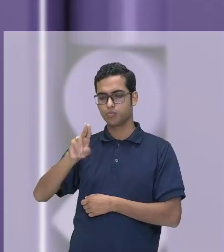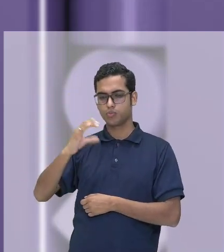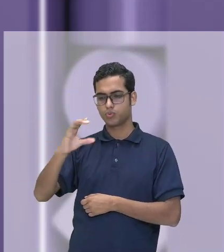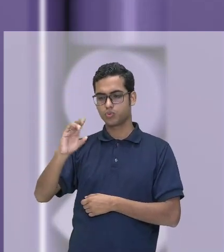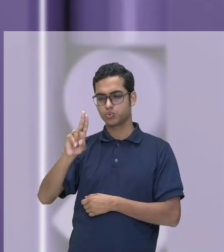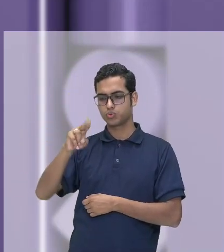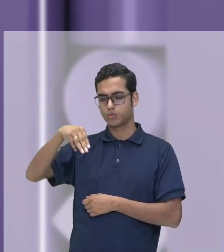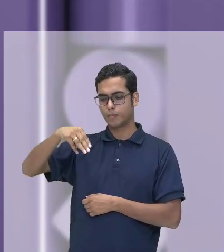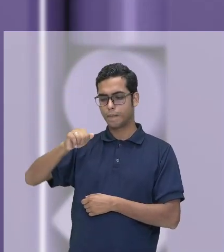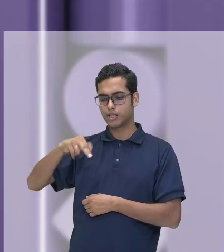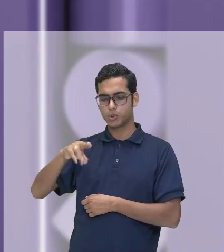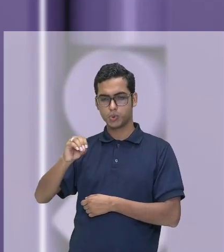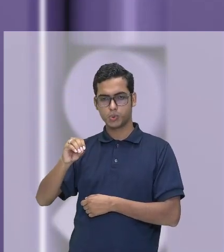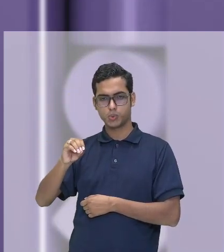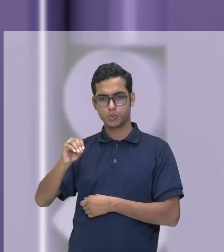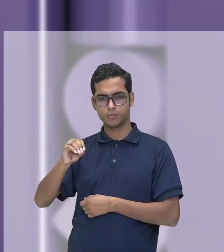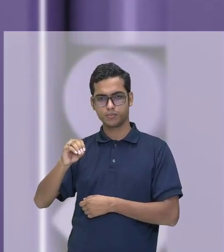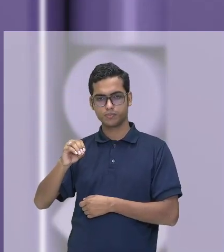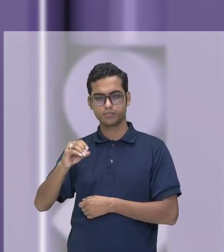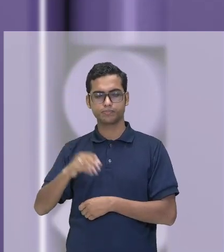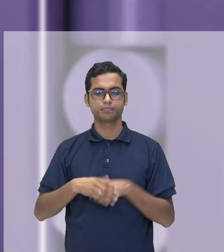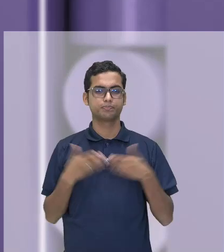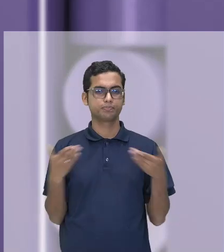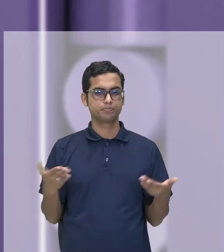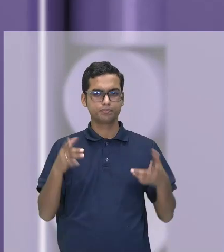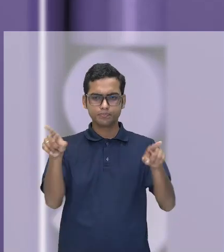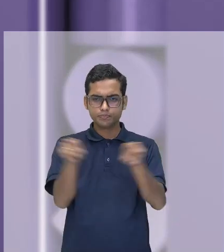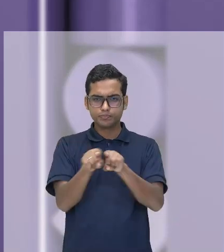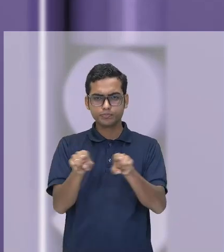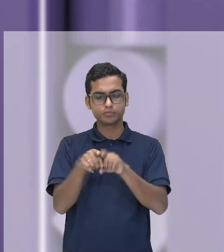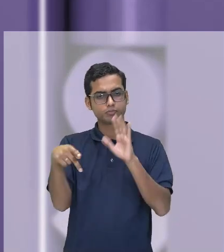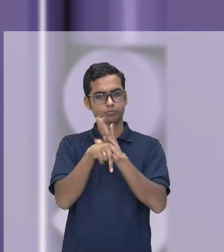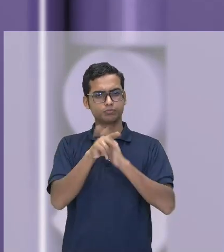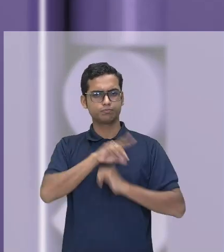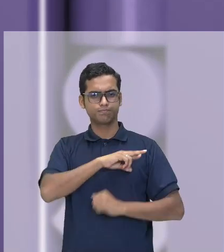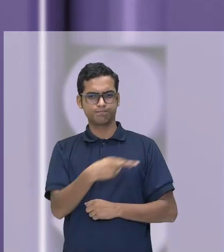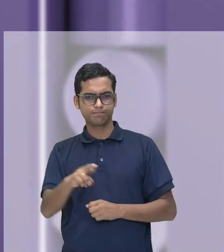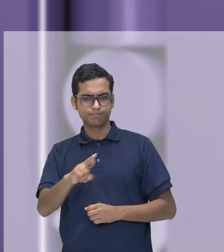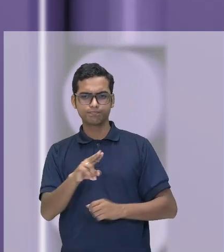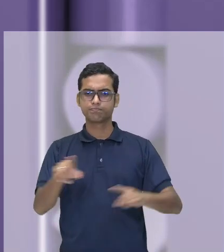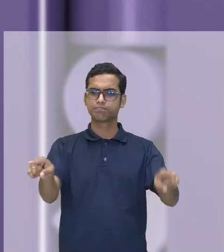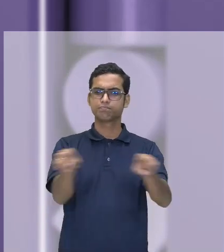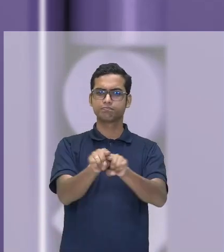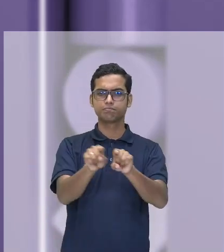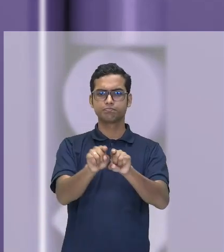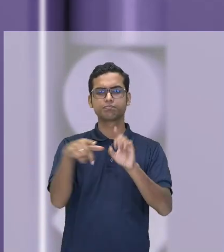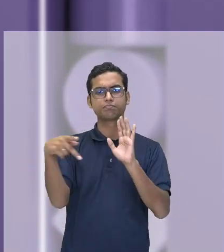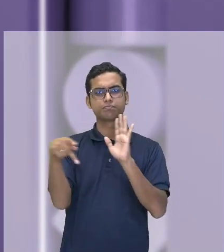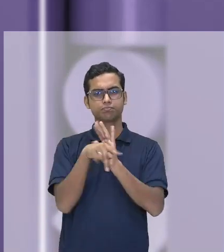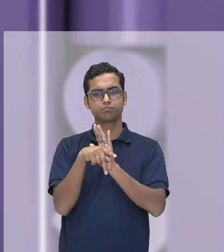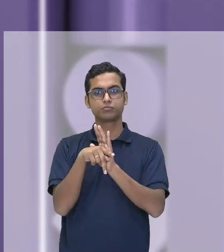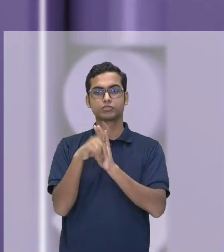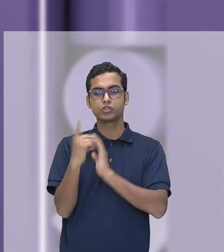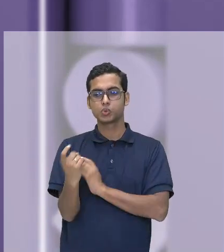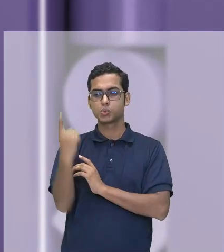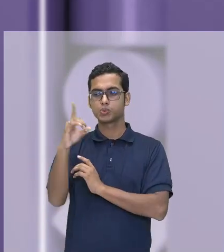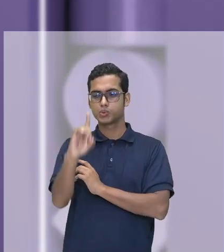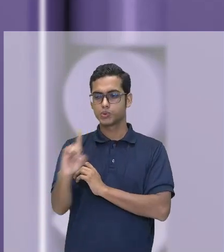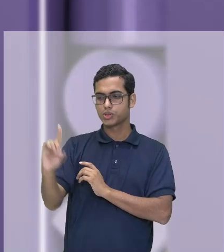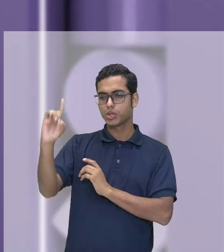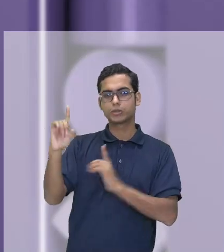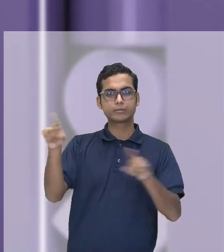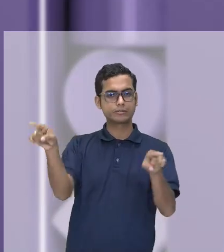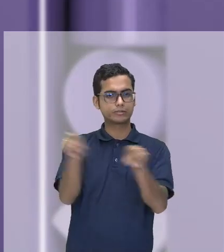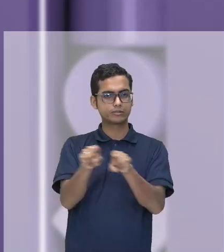do islamismo, que é uma religião também, que é uma religião monoteísta, mas também de